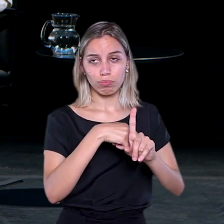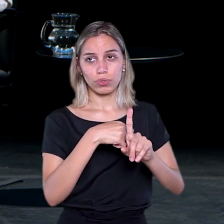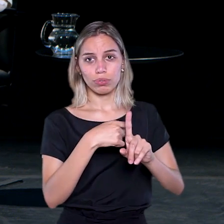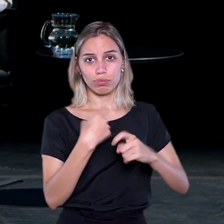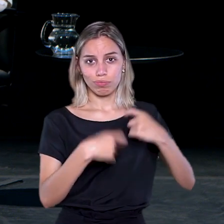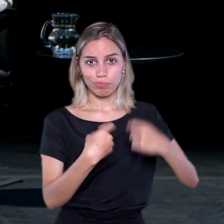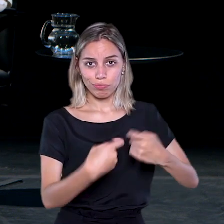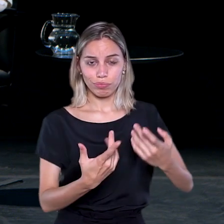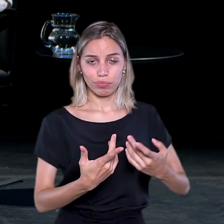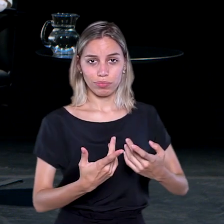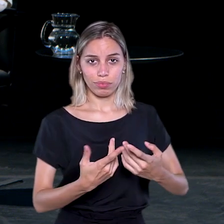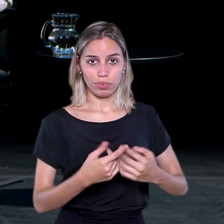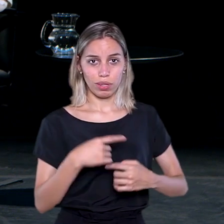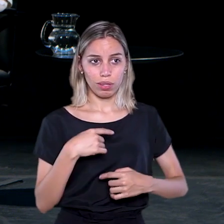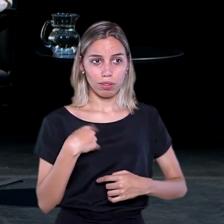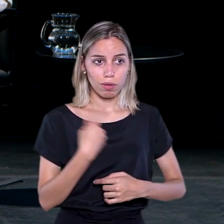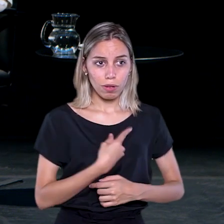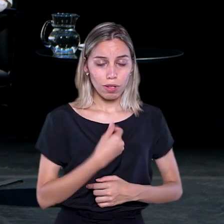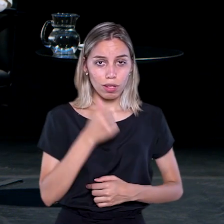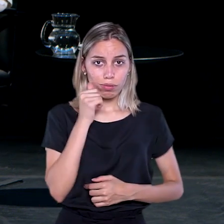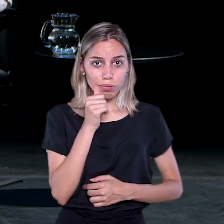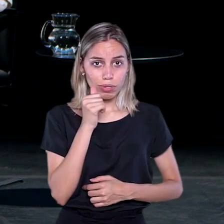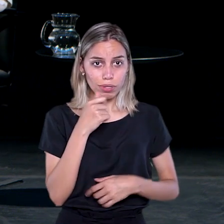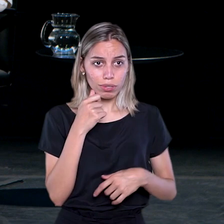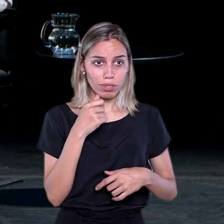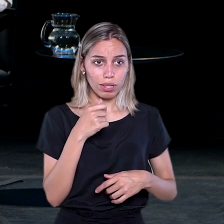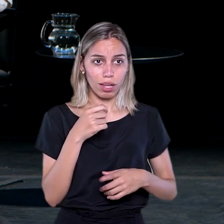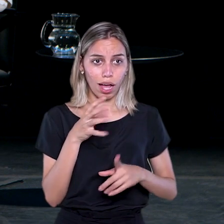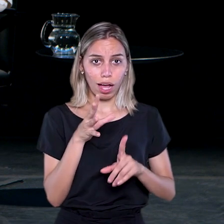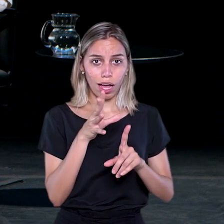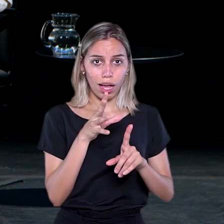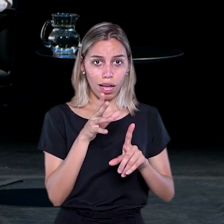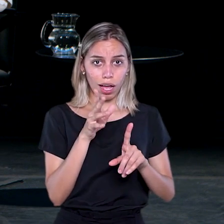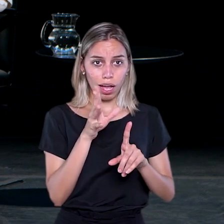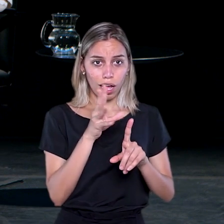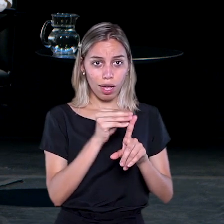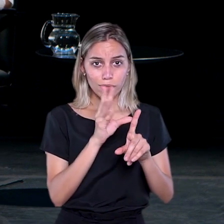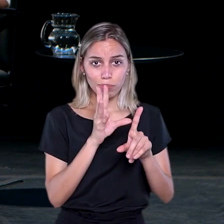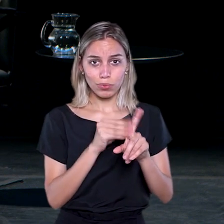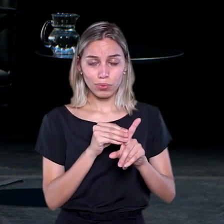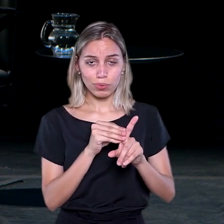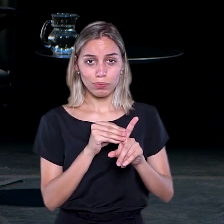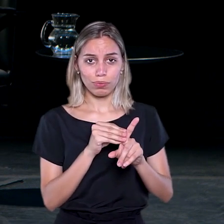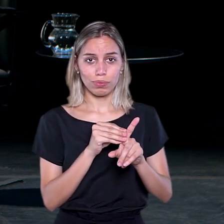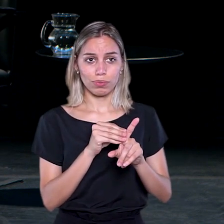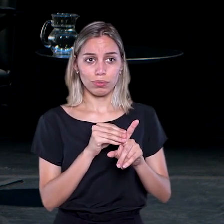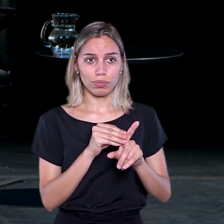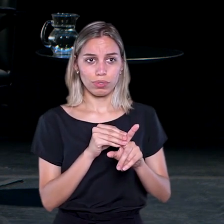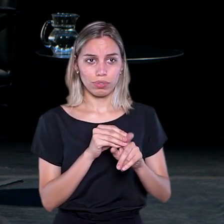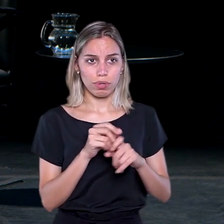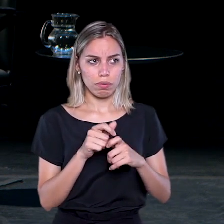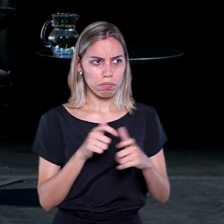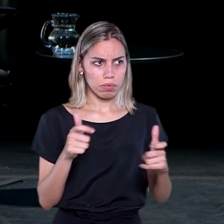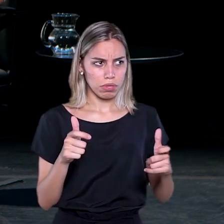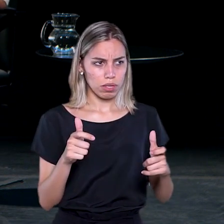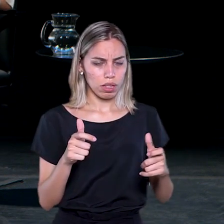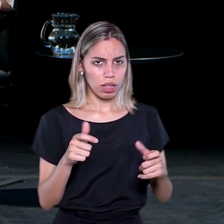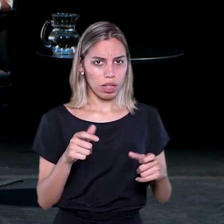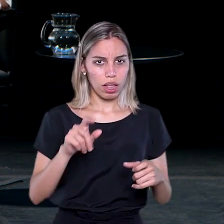Nós fomos, como negras de ganho, prostituídas, com grande participação de mulheres brancas. Negras de